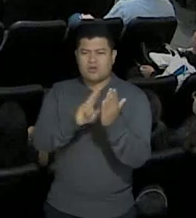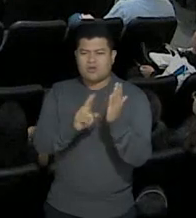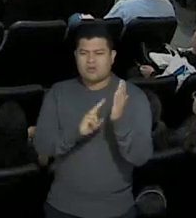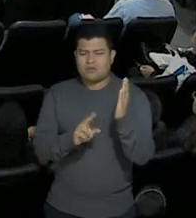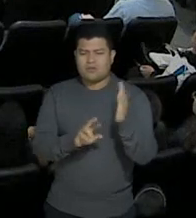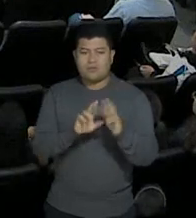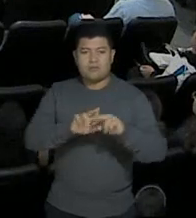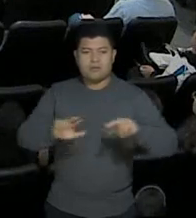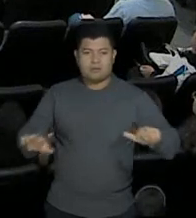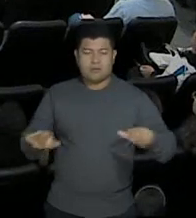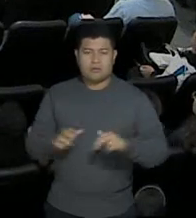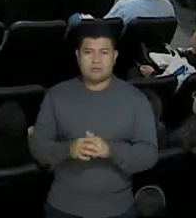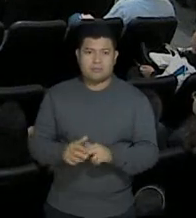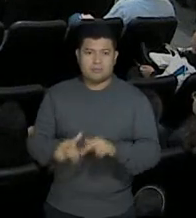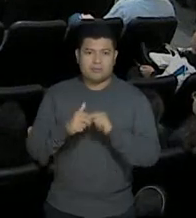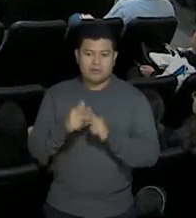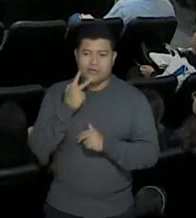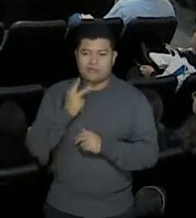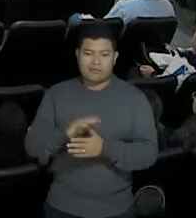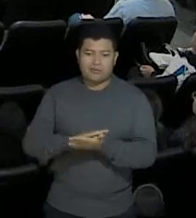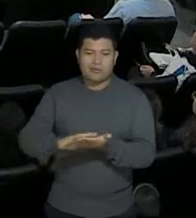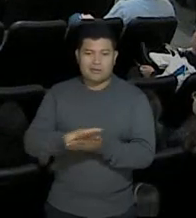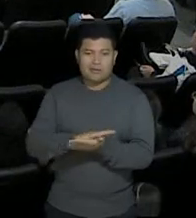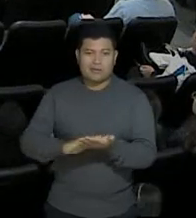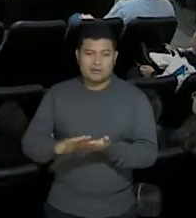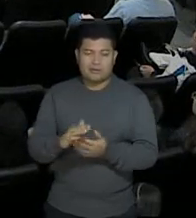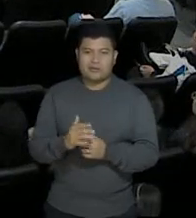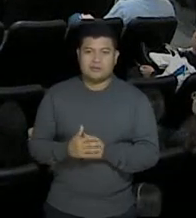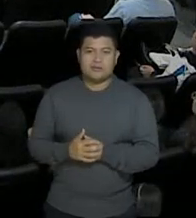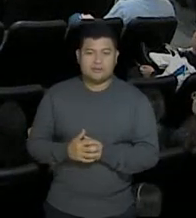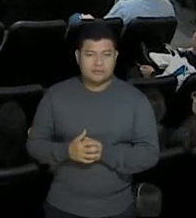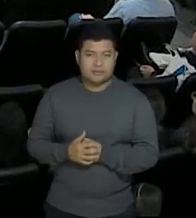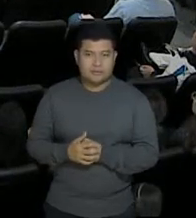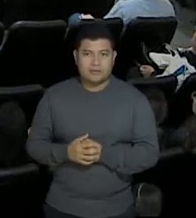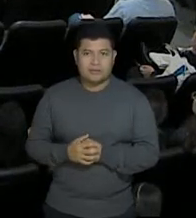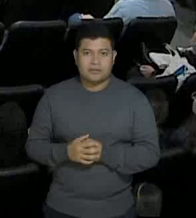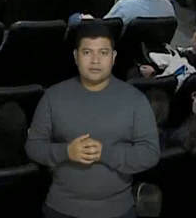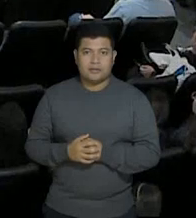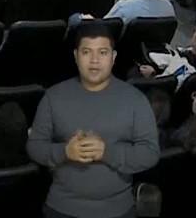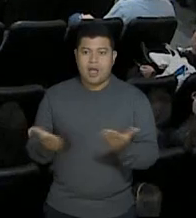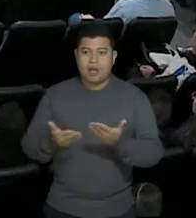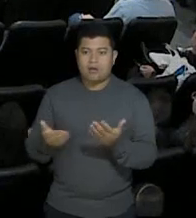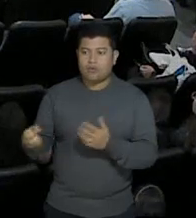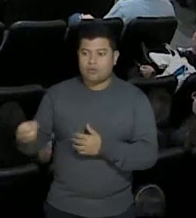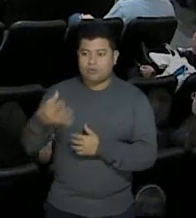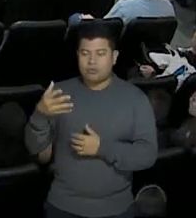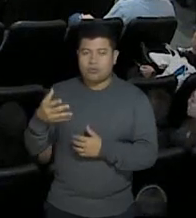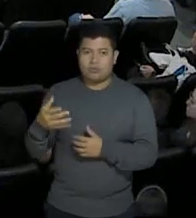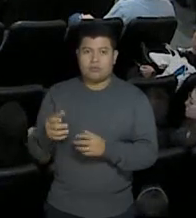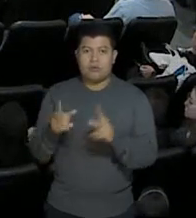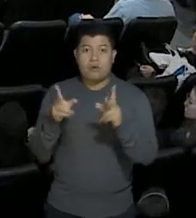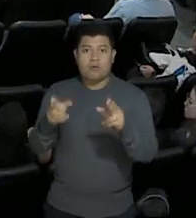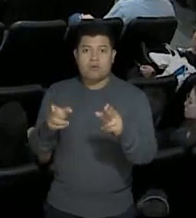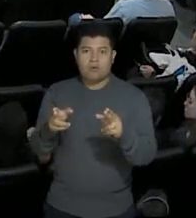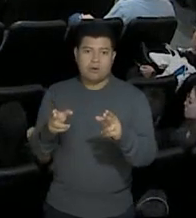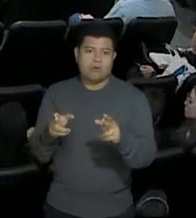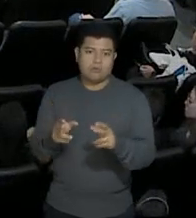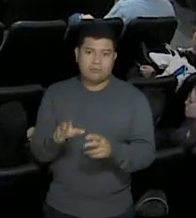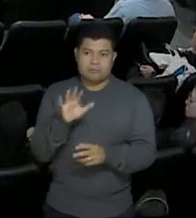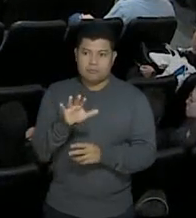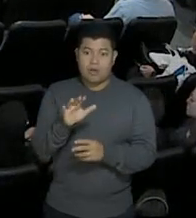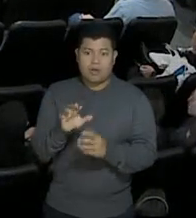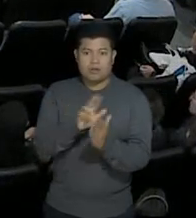porque tem, vamos dizer, o Concerta, que é o metilfenidato, vai entrar um esse mês que é igual, praticamente igual, mas não é, o